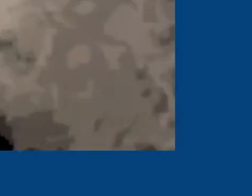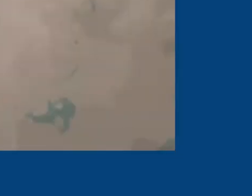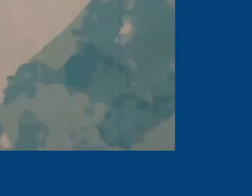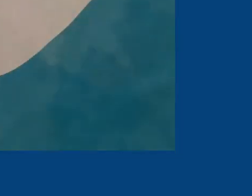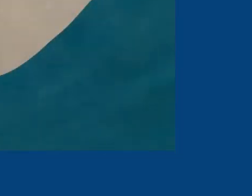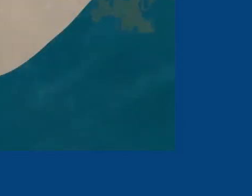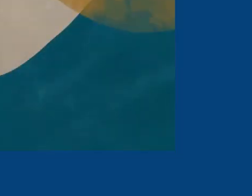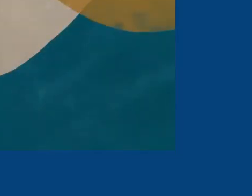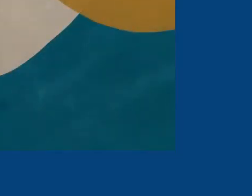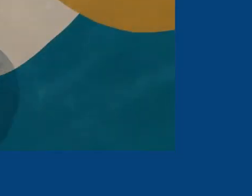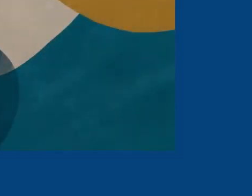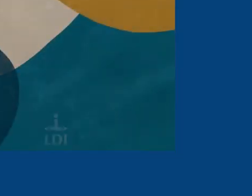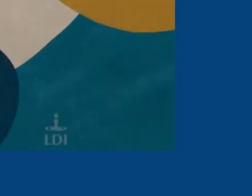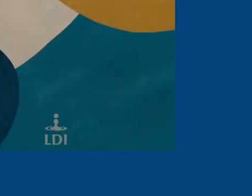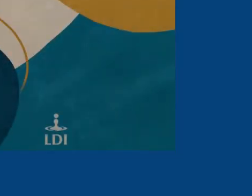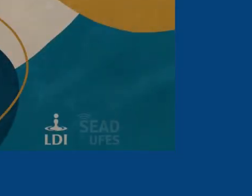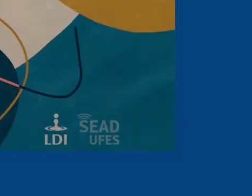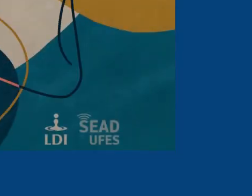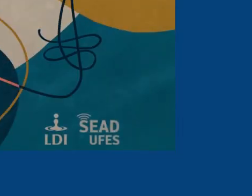E aí